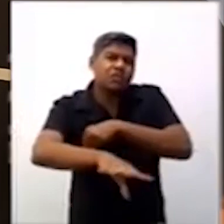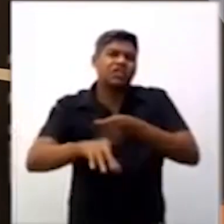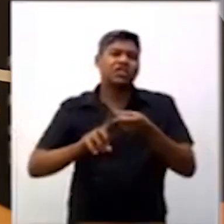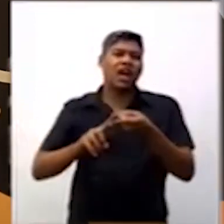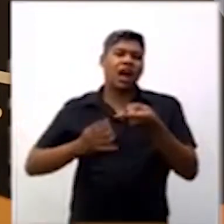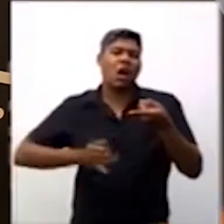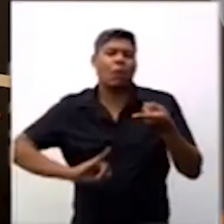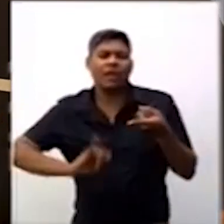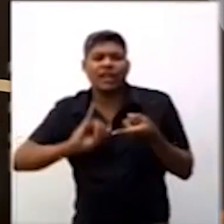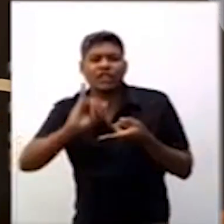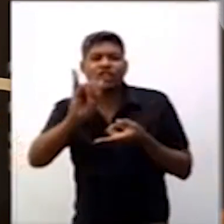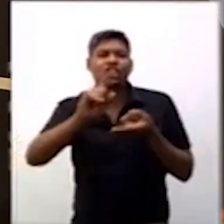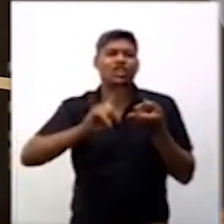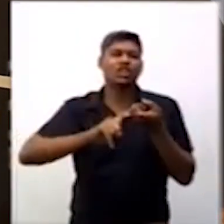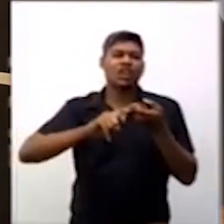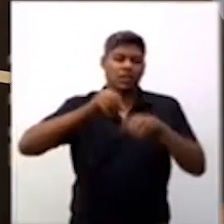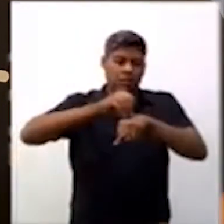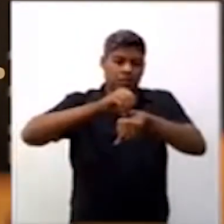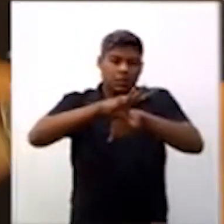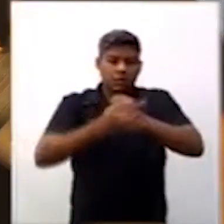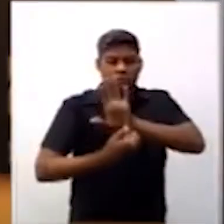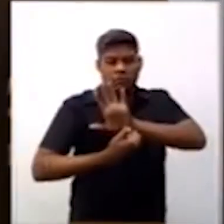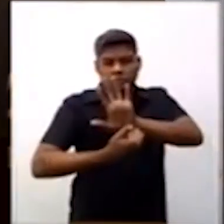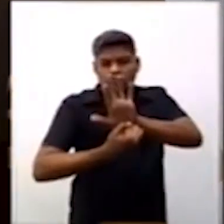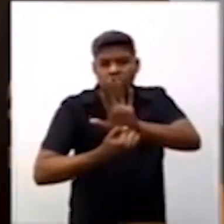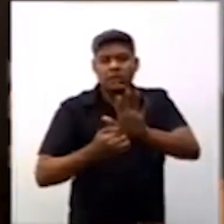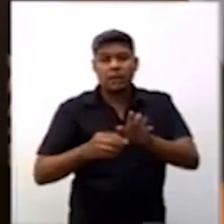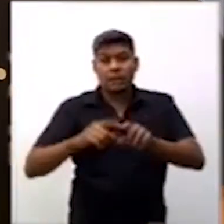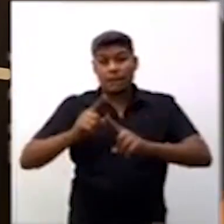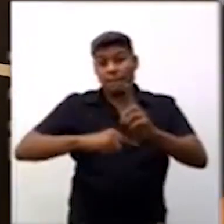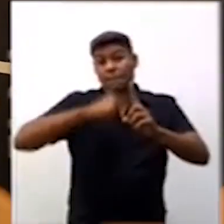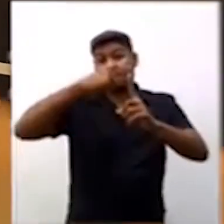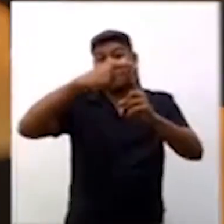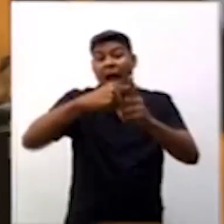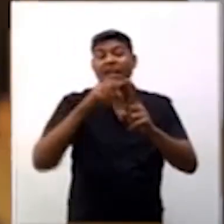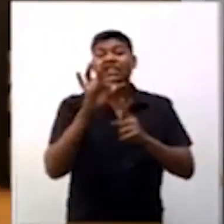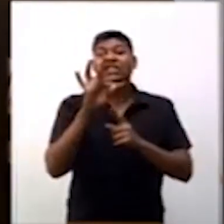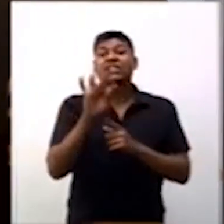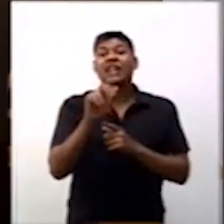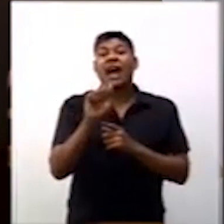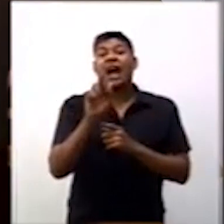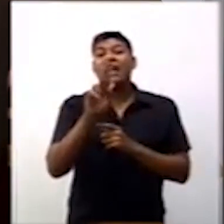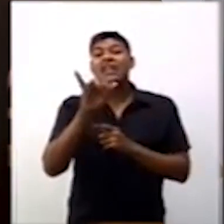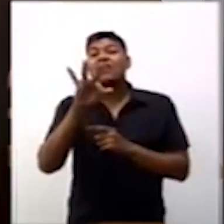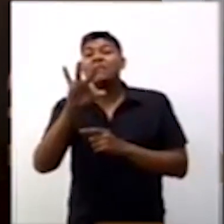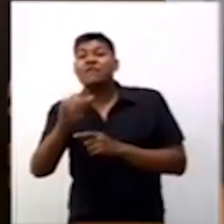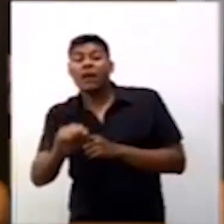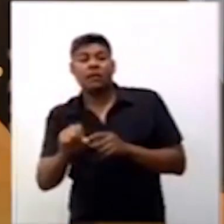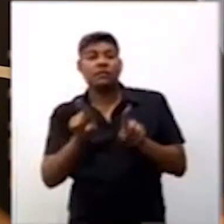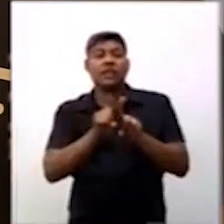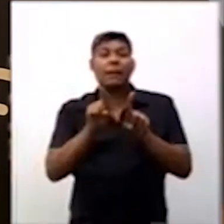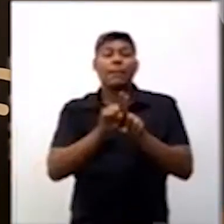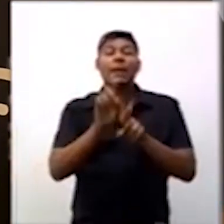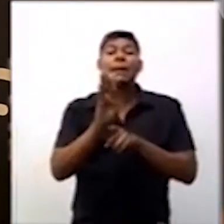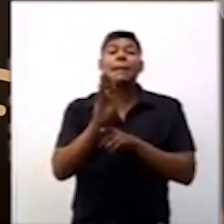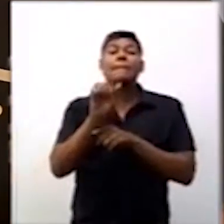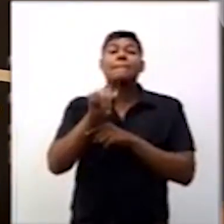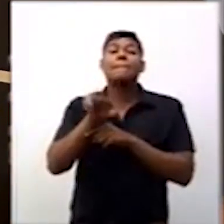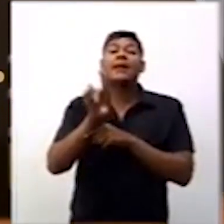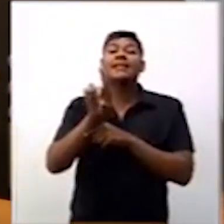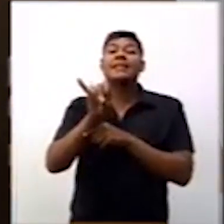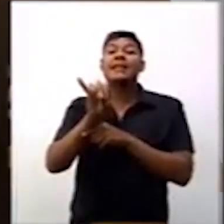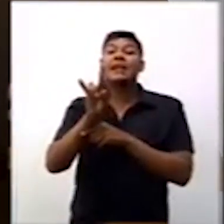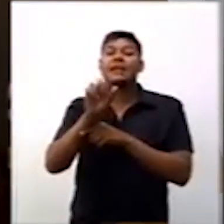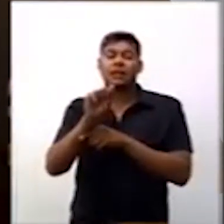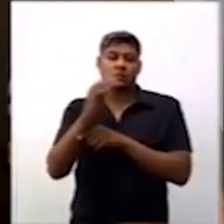geração de energia, de transmissão, mais a tarifa local, mais as bandeiras. A gente sabe que hoje em dia, por conta da